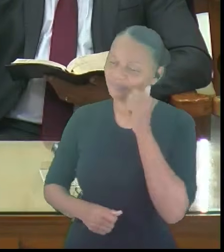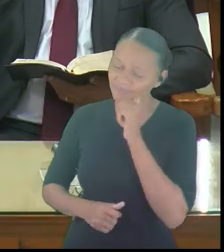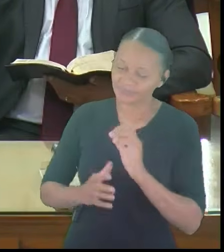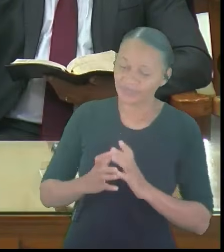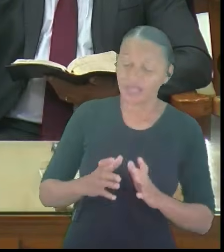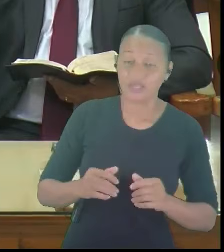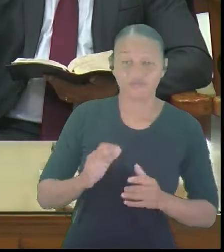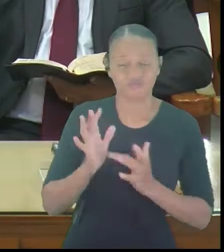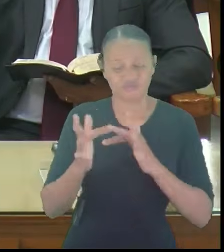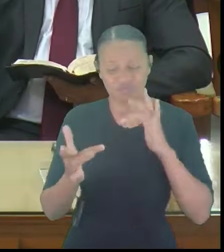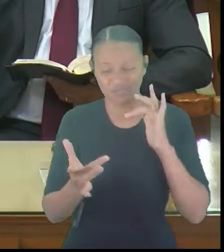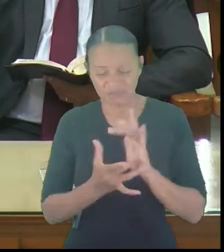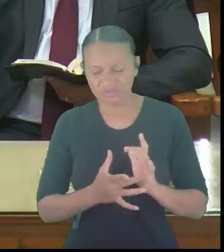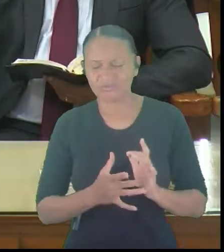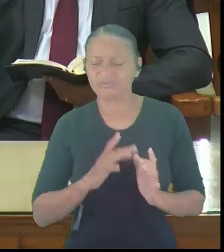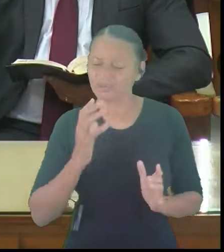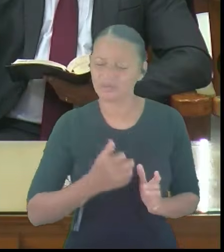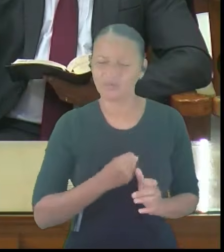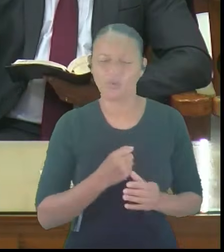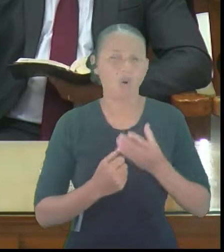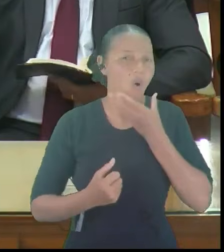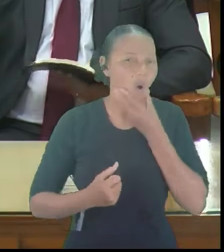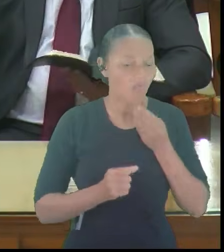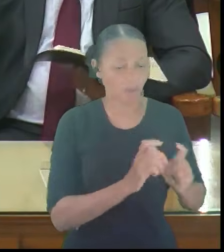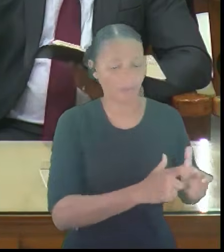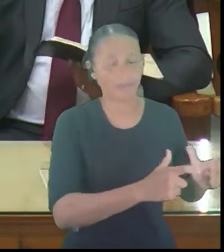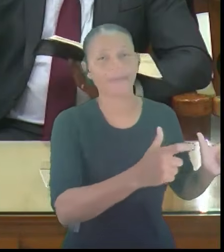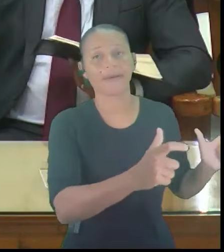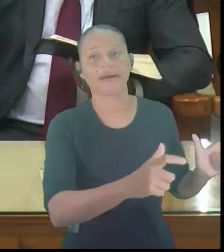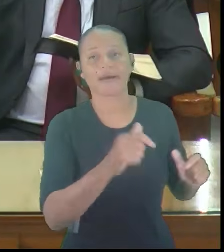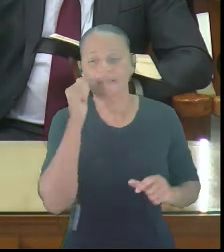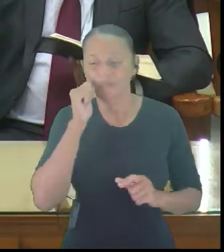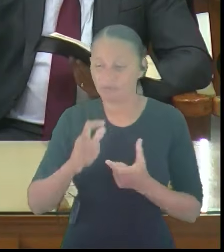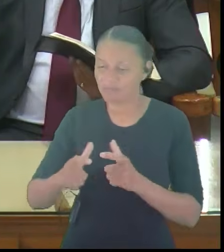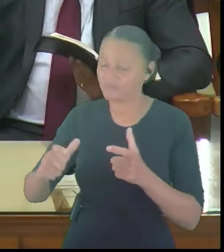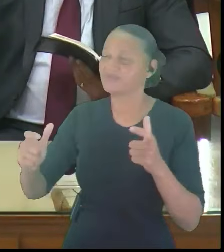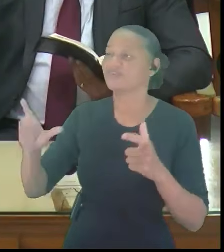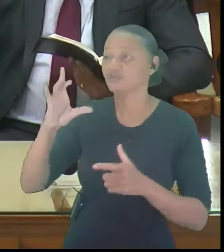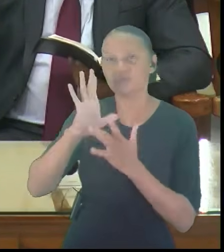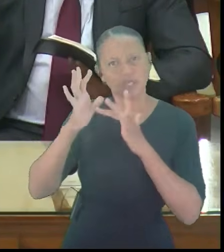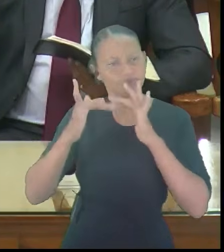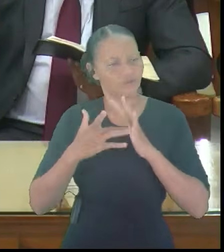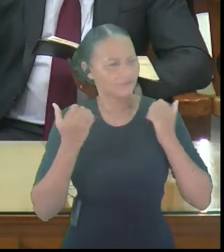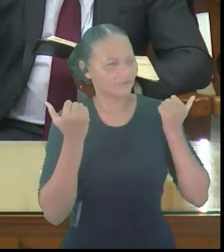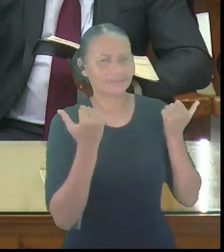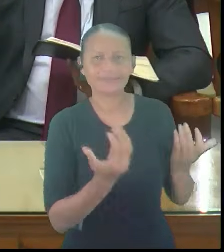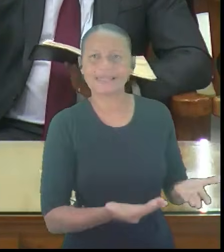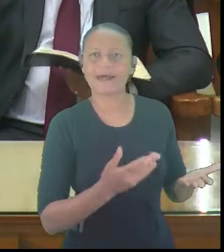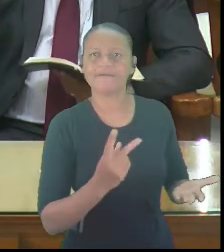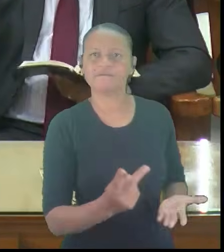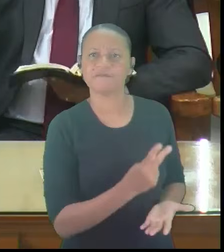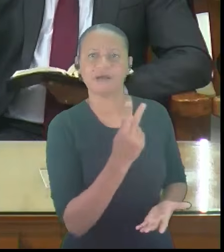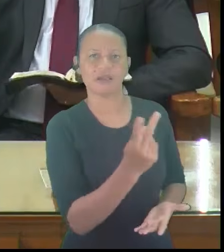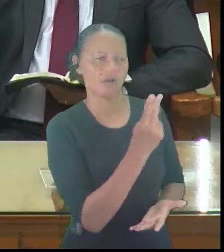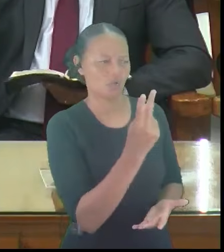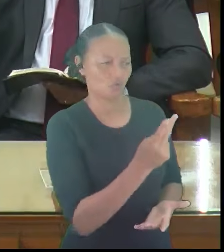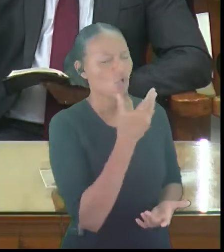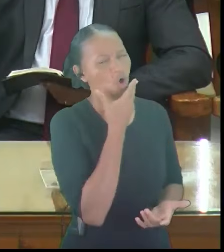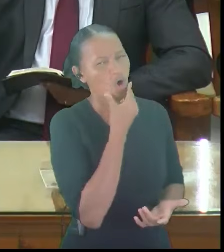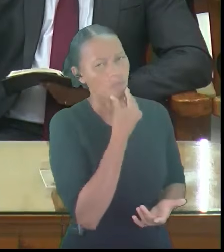Jesus salvava tanto homens como mulheres. Jesus dá valor ao homem e Jesus dá valor à mulher.